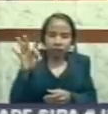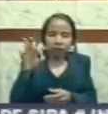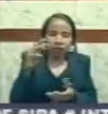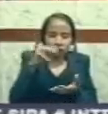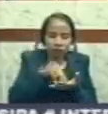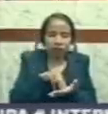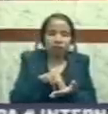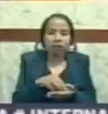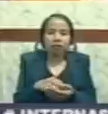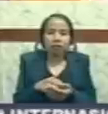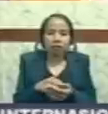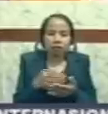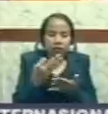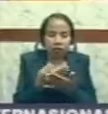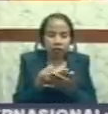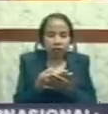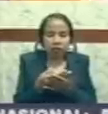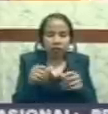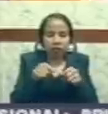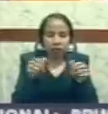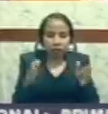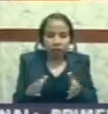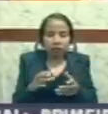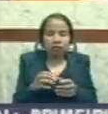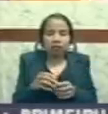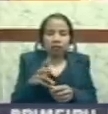29.243.000. Transferências do orçamento da administração central,